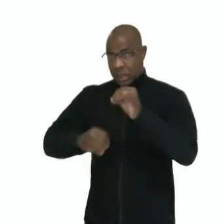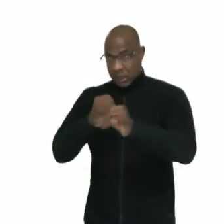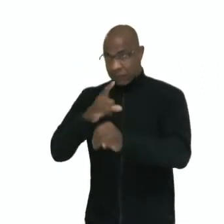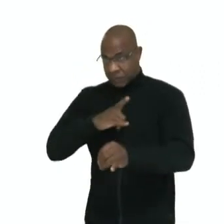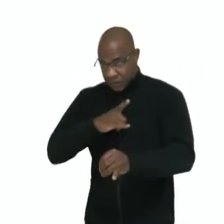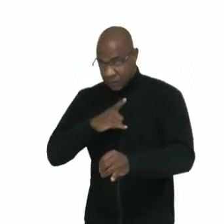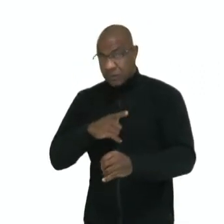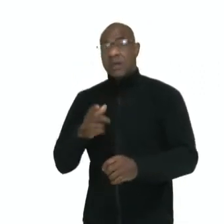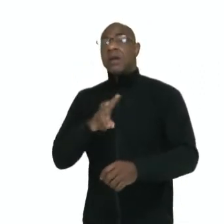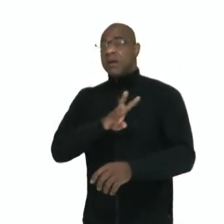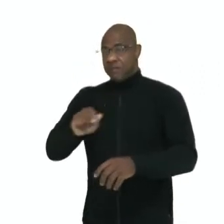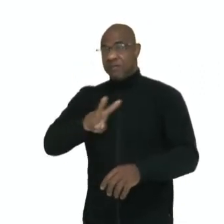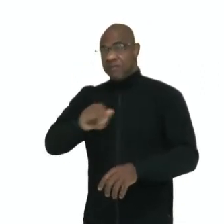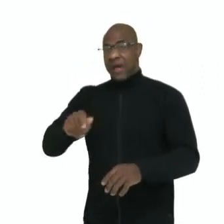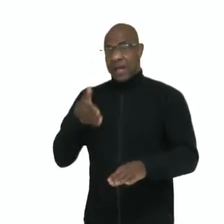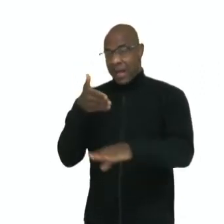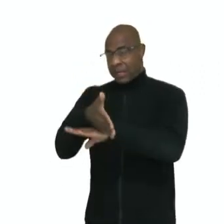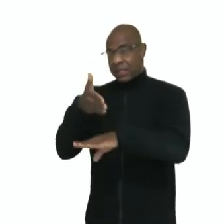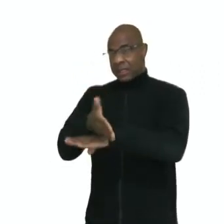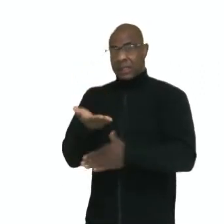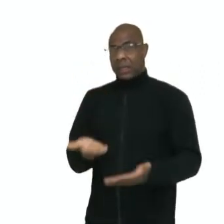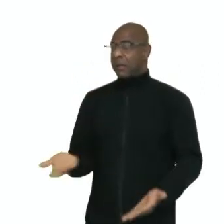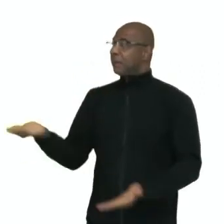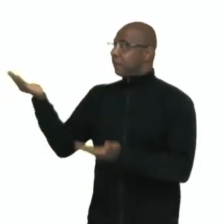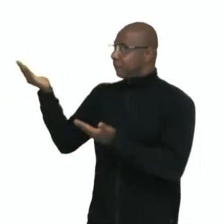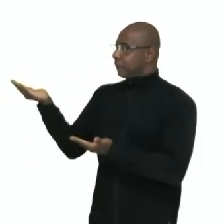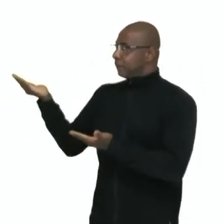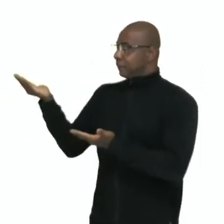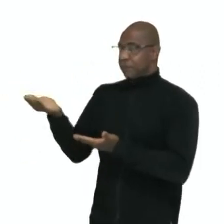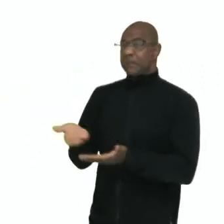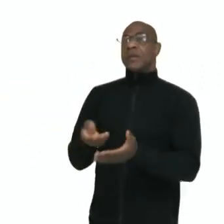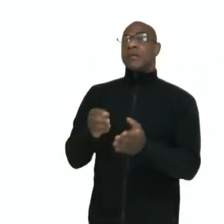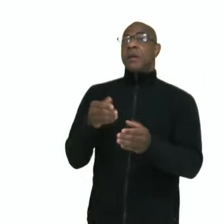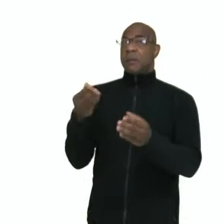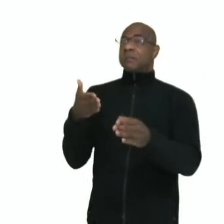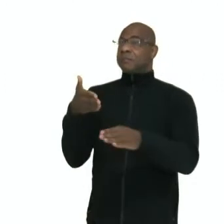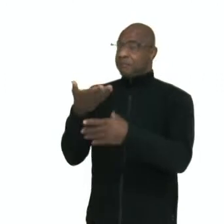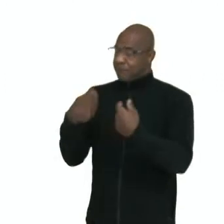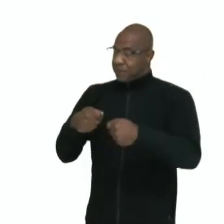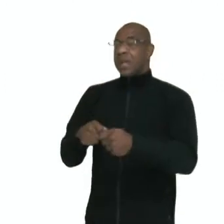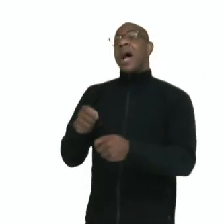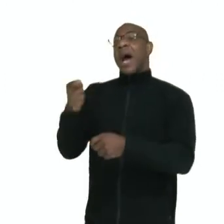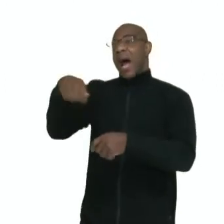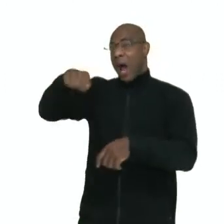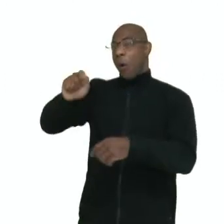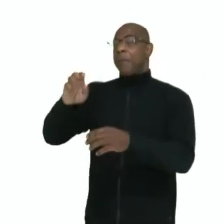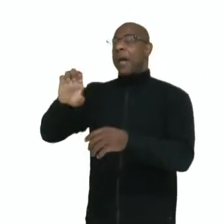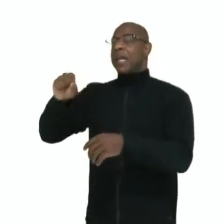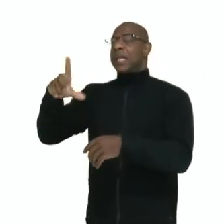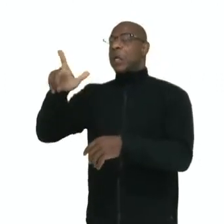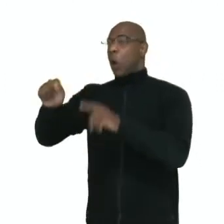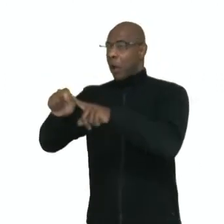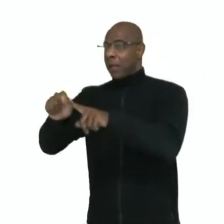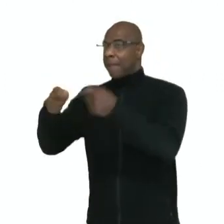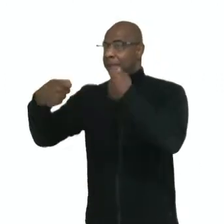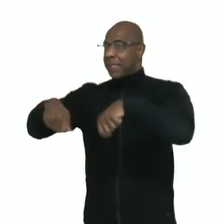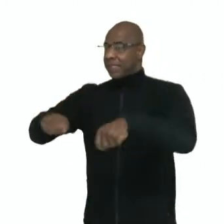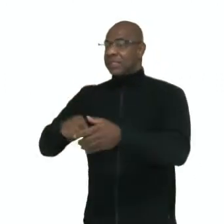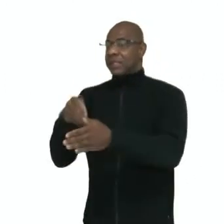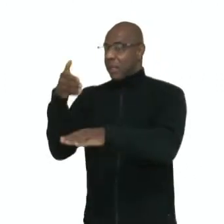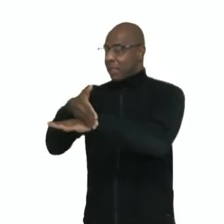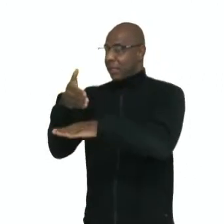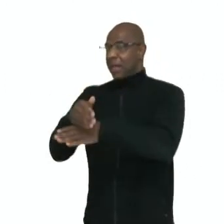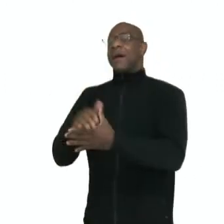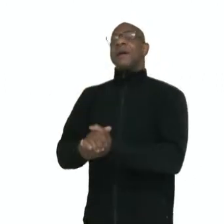vai acessar esse endereço eletrônico que está ali, digitar o seu login, digitar a sua senha, lembra que seu login é o seu